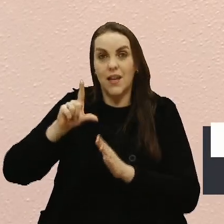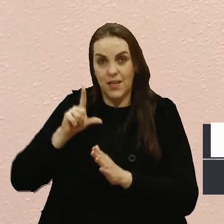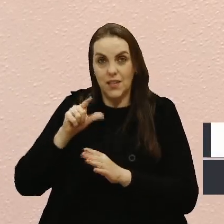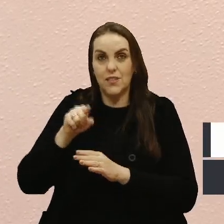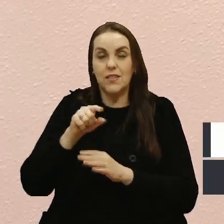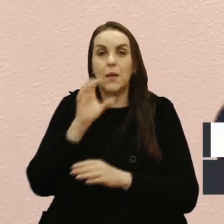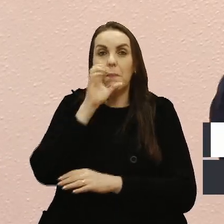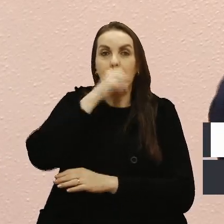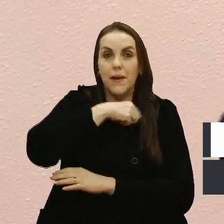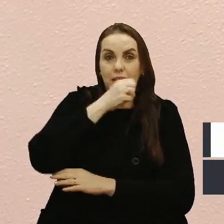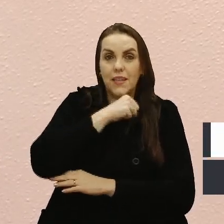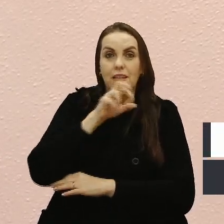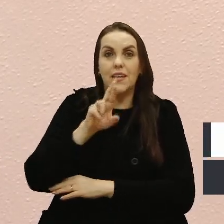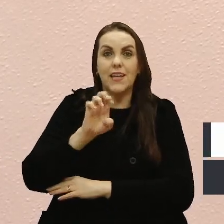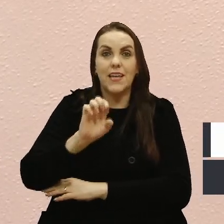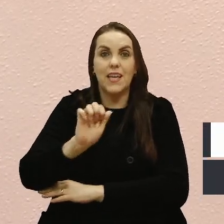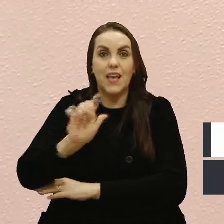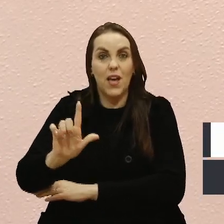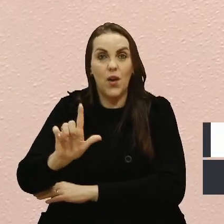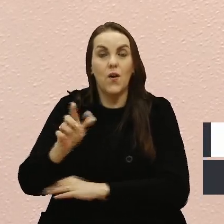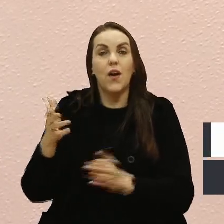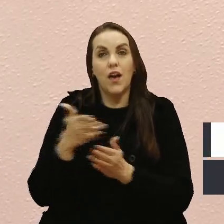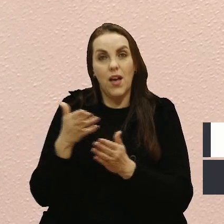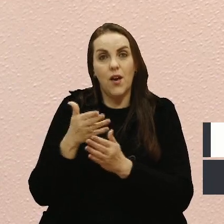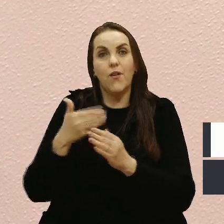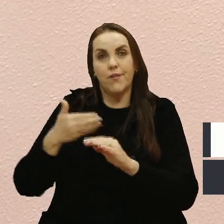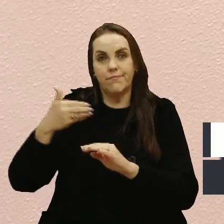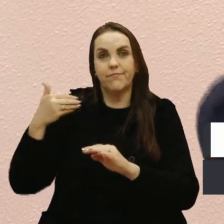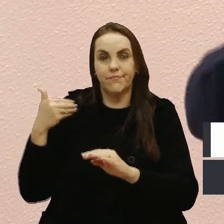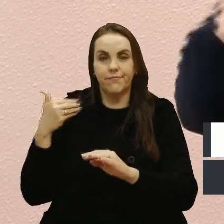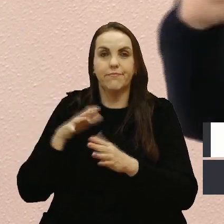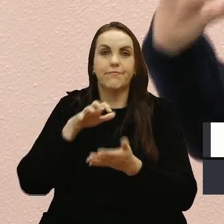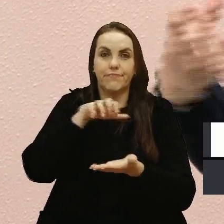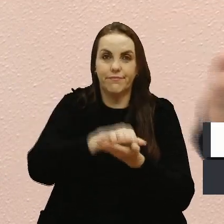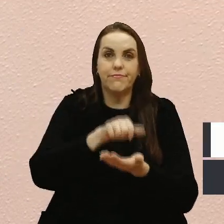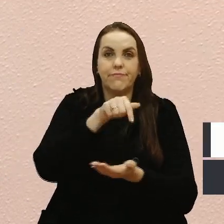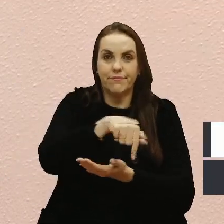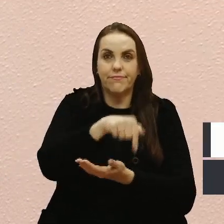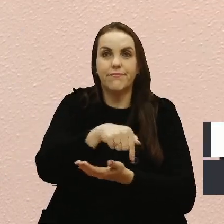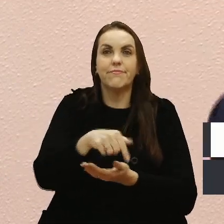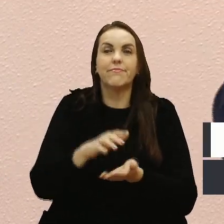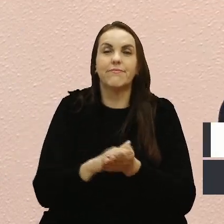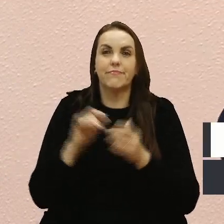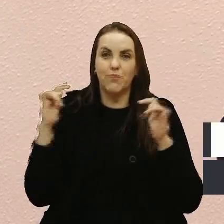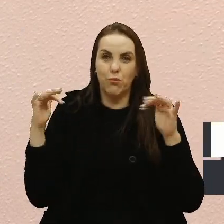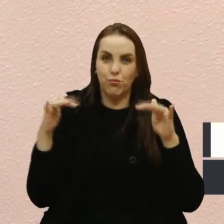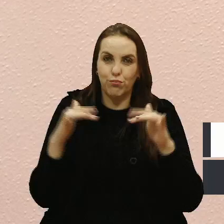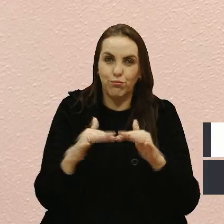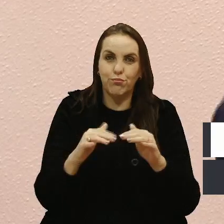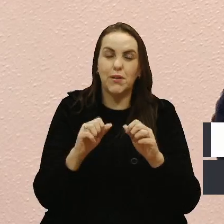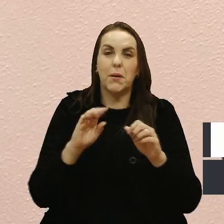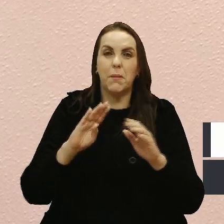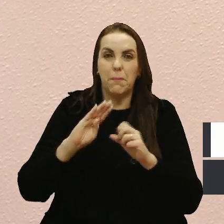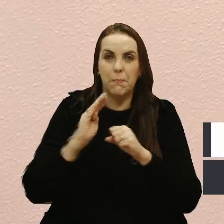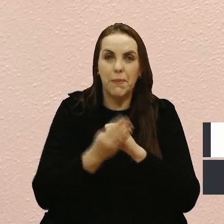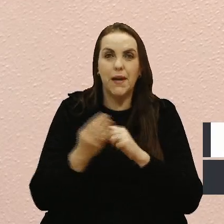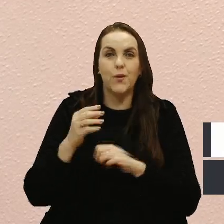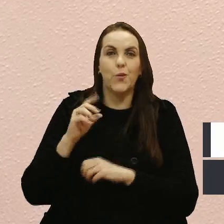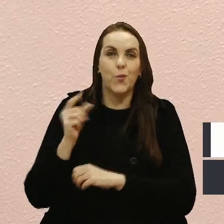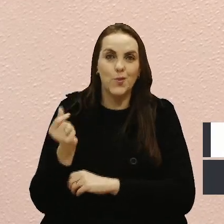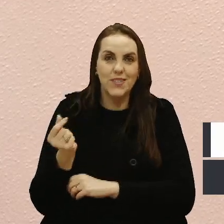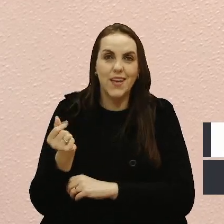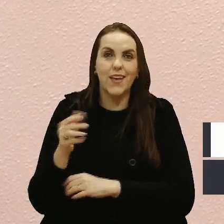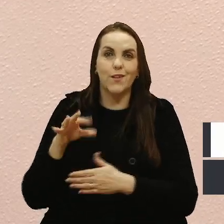da Padaria Real e agora, nos últimos anos, ele estava estabelecido ali, juntava um monte de moradores do bairro Cruzeiro,